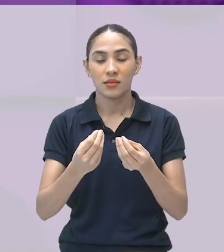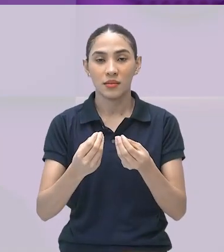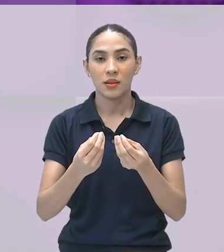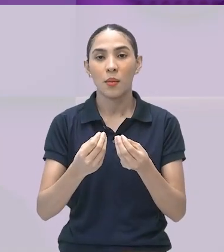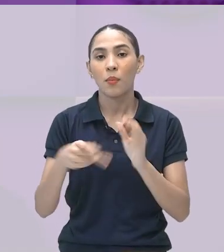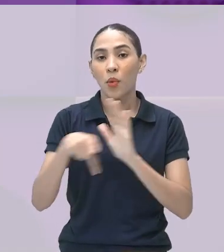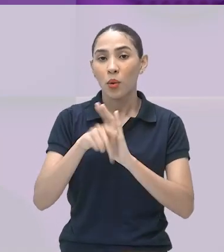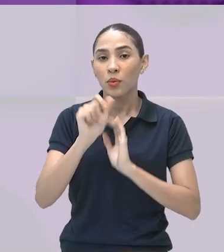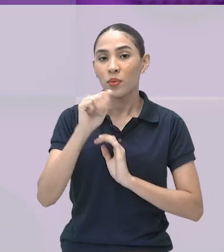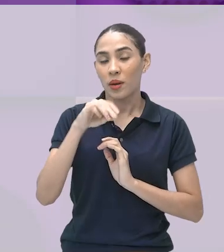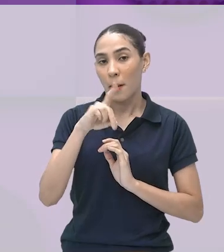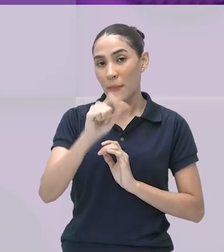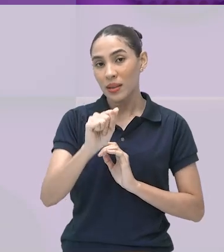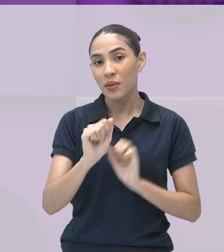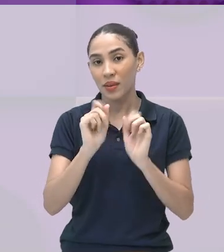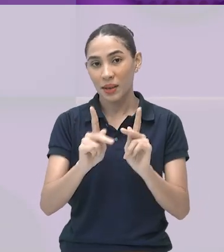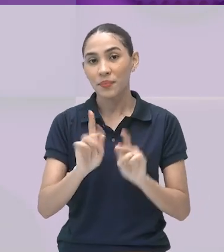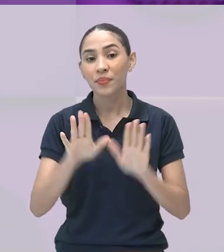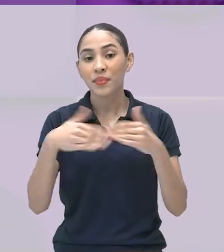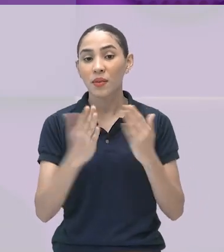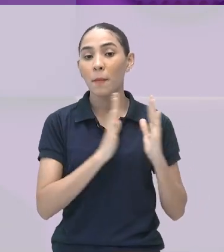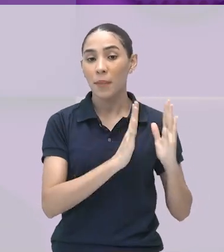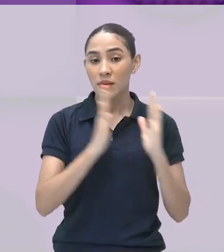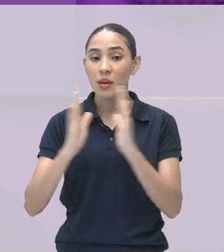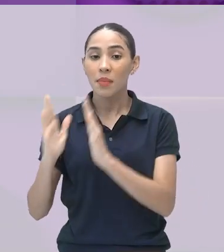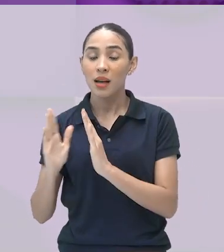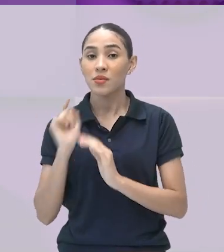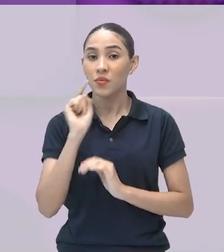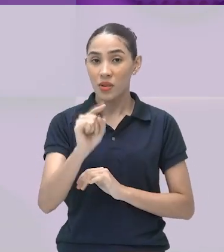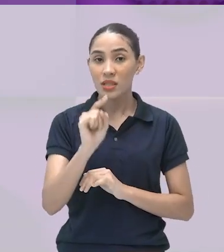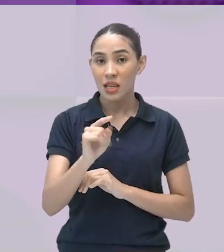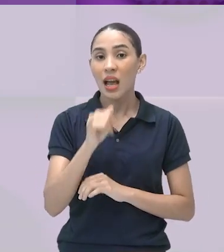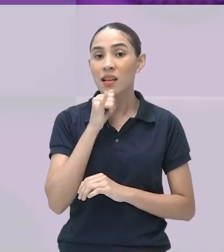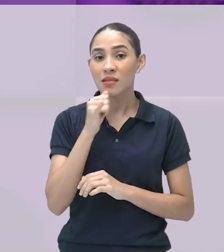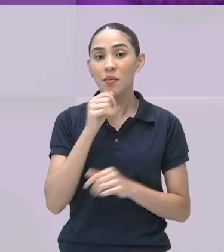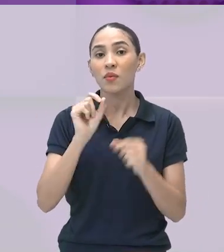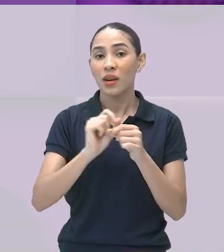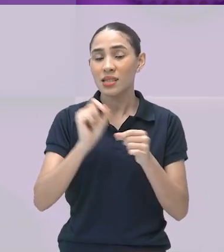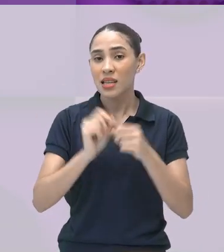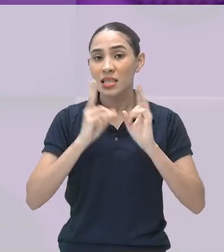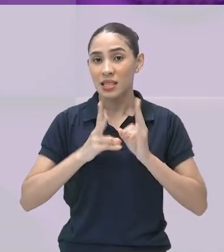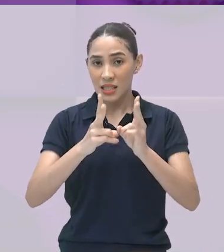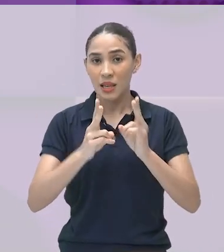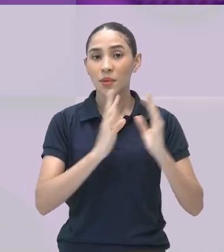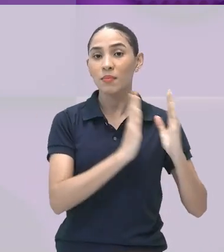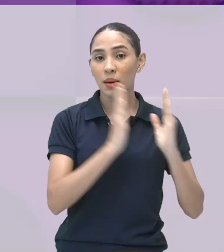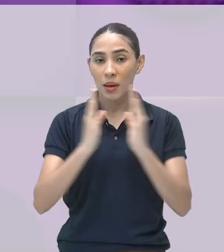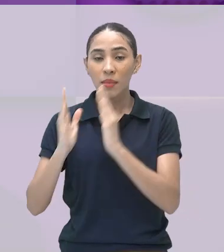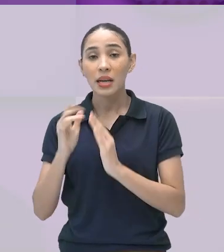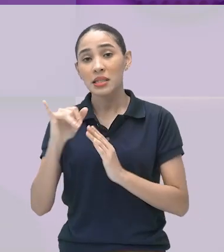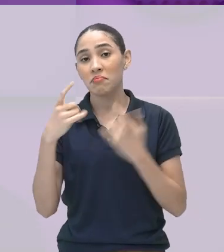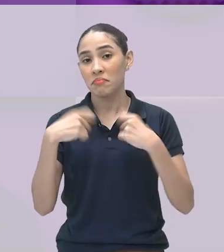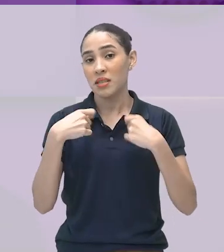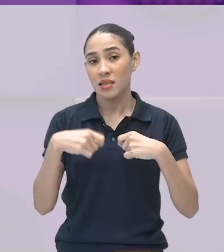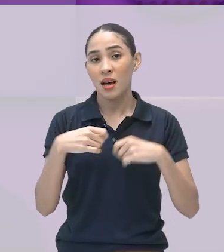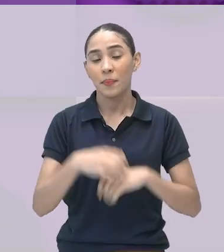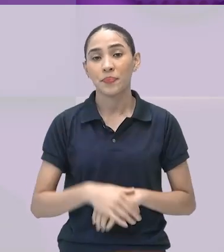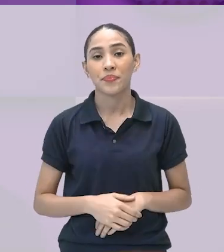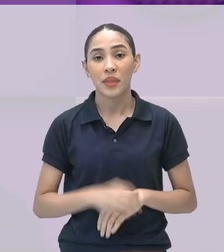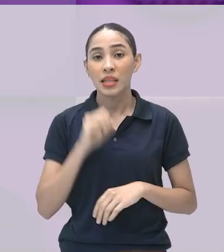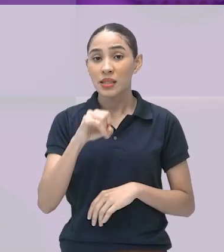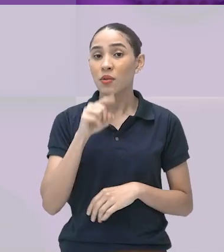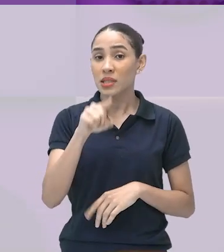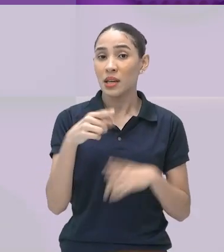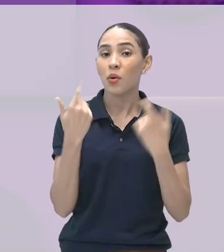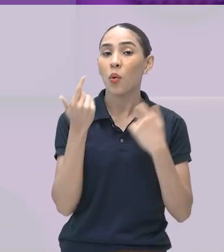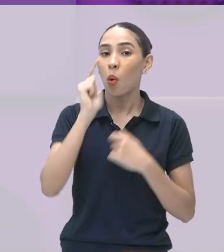para a Amanda, tá bom? Então a gente vai ver um passo a passo, hein, para você fazer sempre esse passo a passo, se for necessário, né? Se você